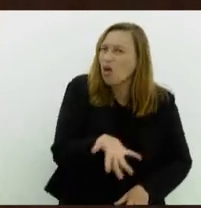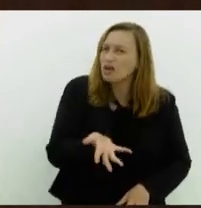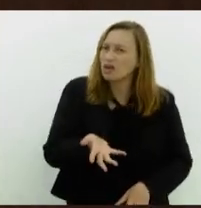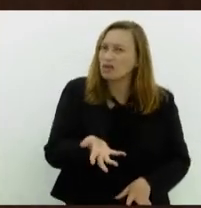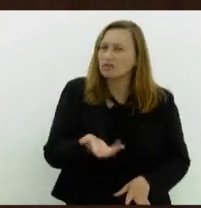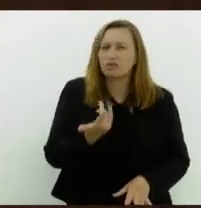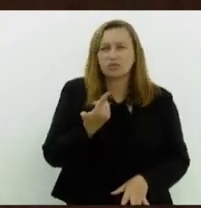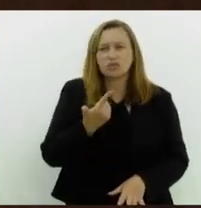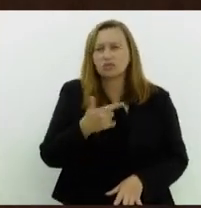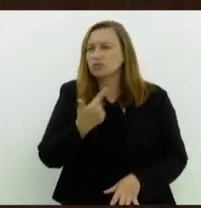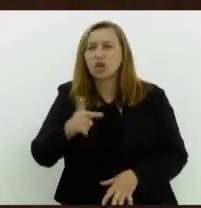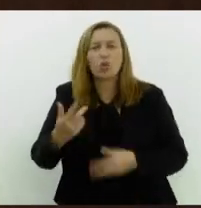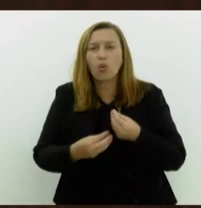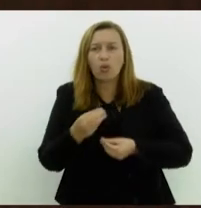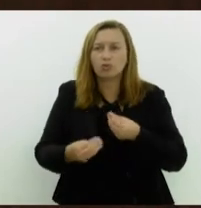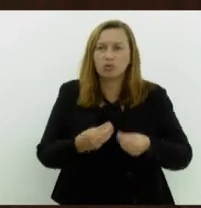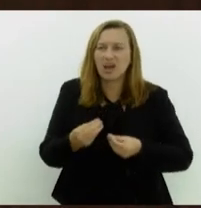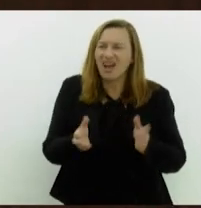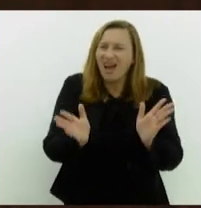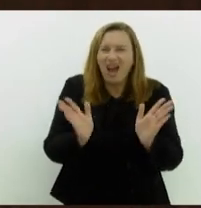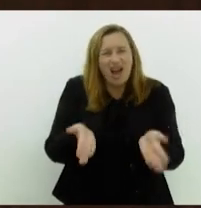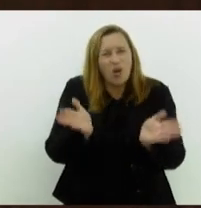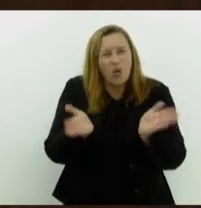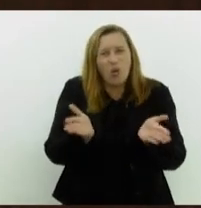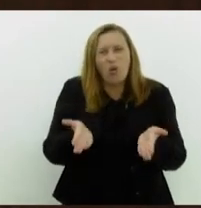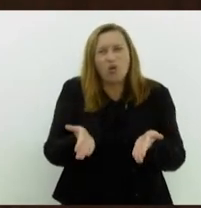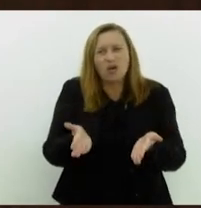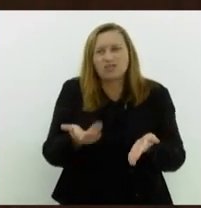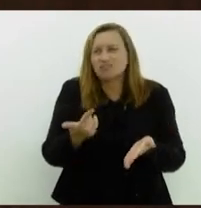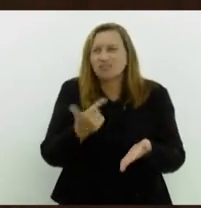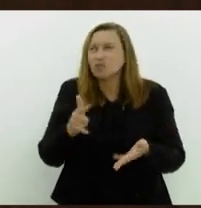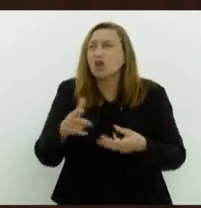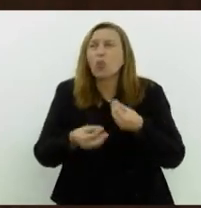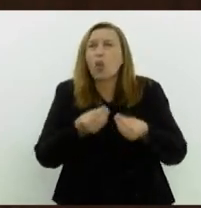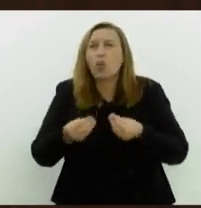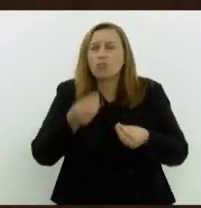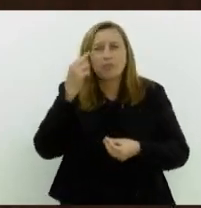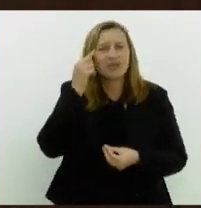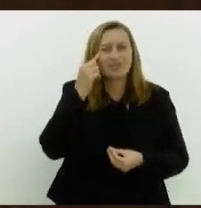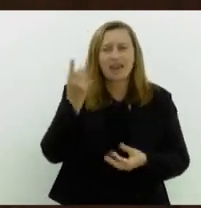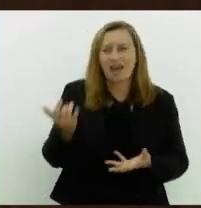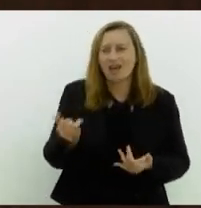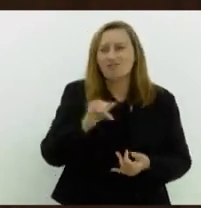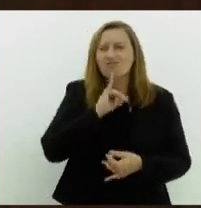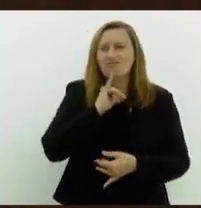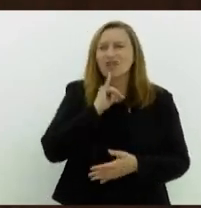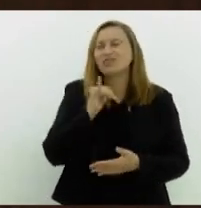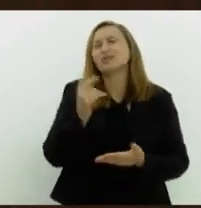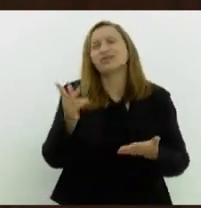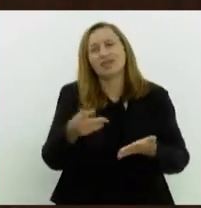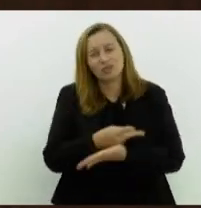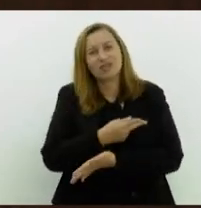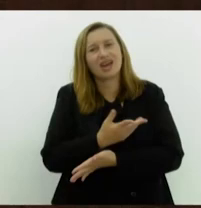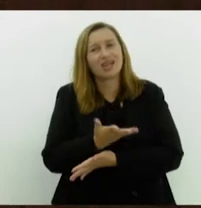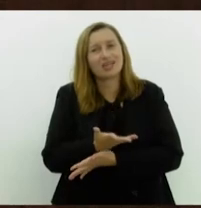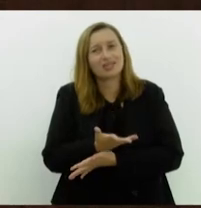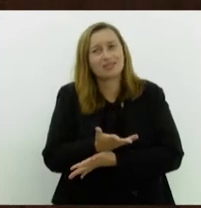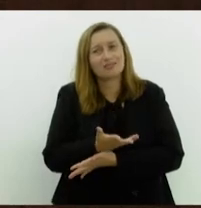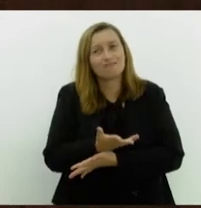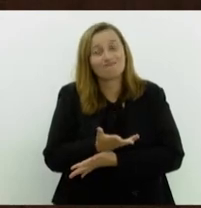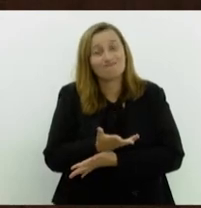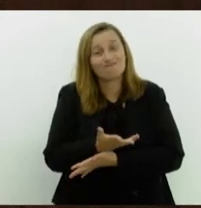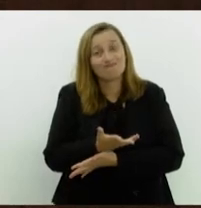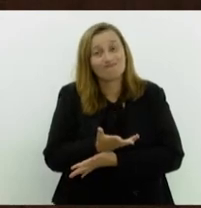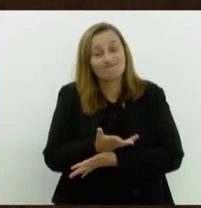nem cabeça, mas agora é impensável. Infelizmente, essa prática existe. Existe.